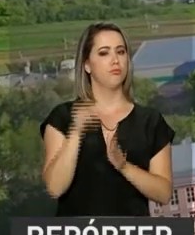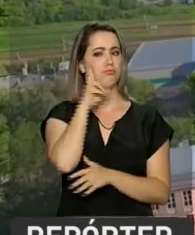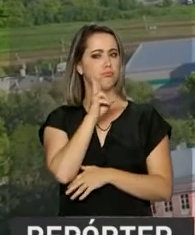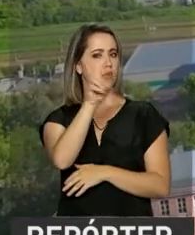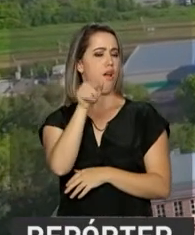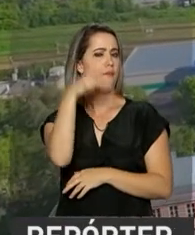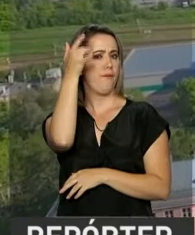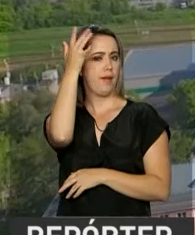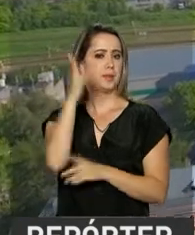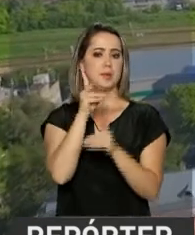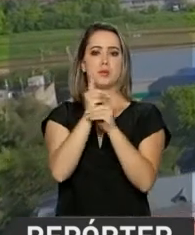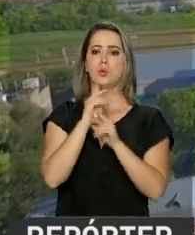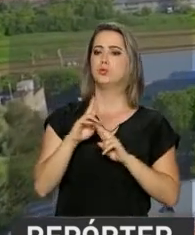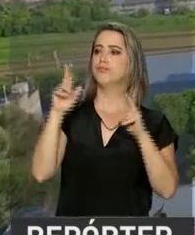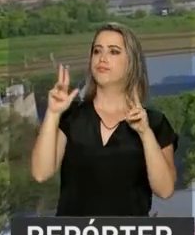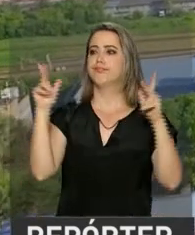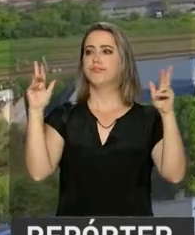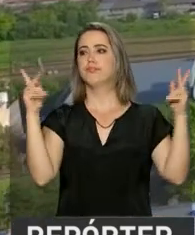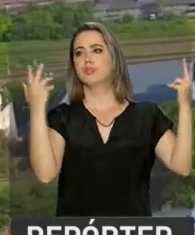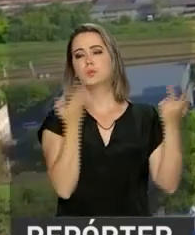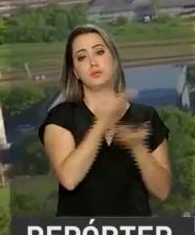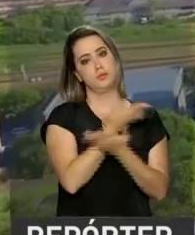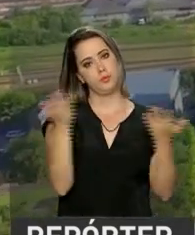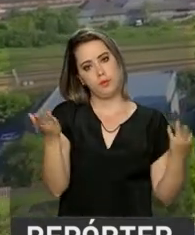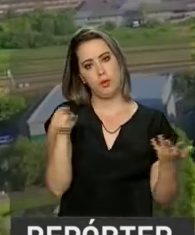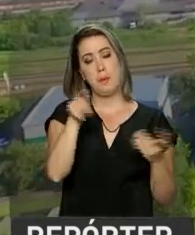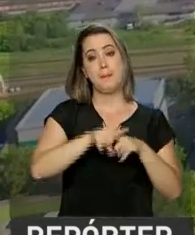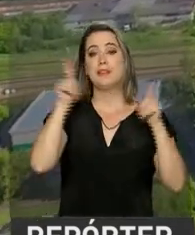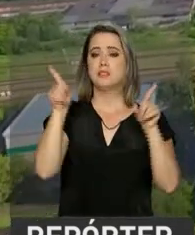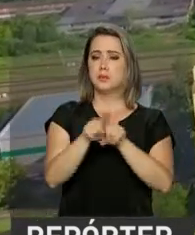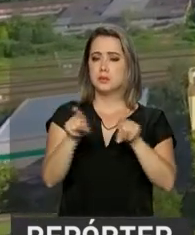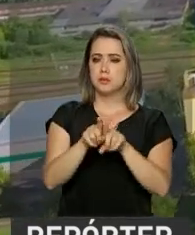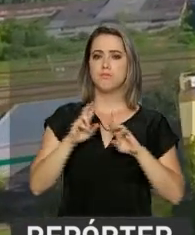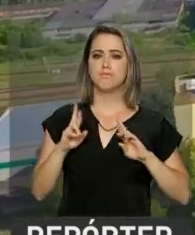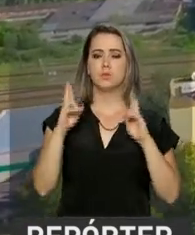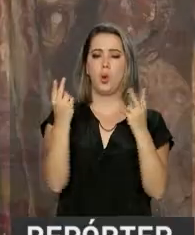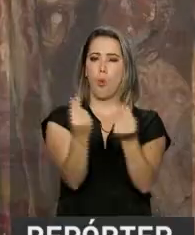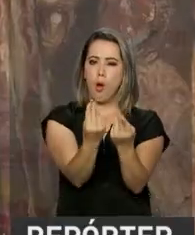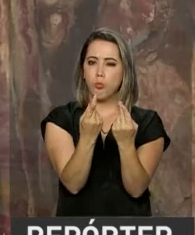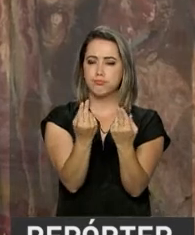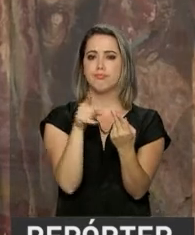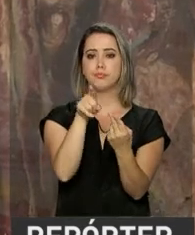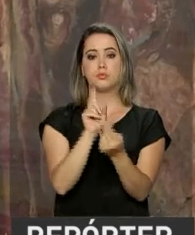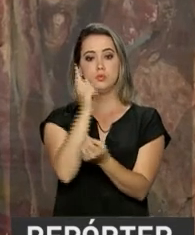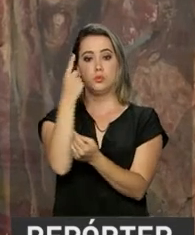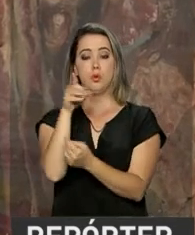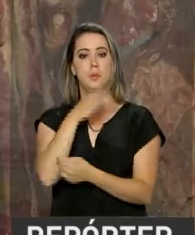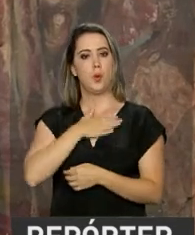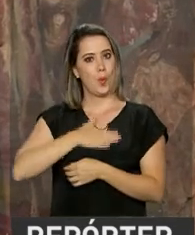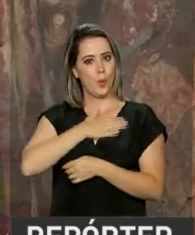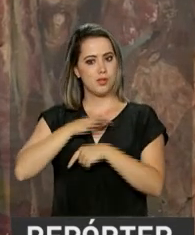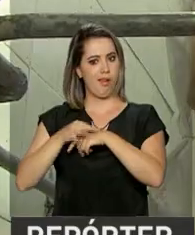olhar, é fácil encontrar muitas diferenças entre Brasil e Rússia, mas também há bastante em comum. Uma das semelhanças é o gosto